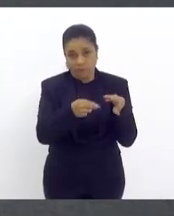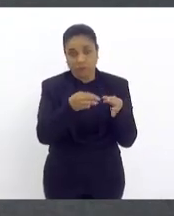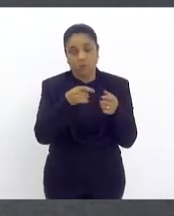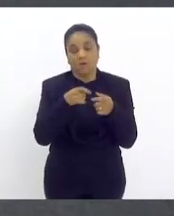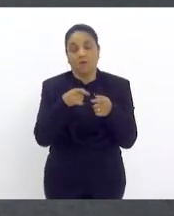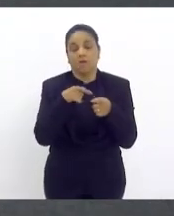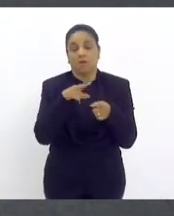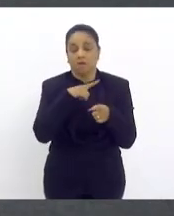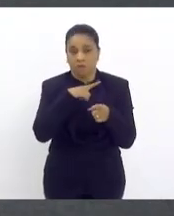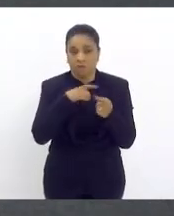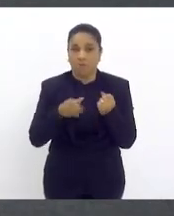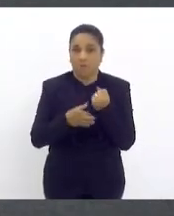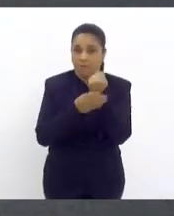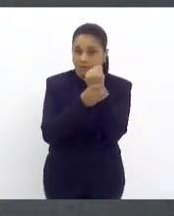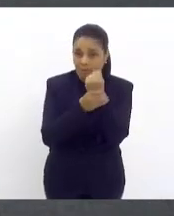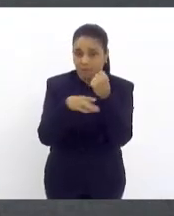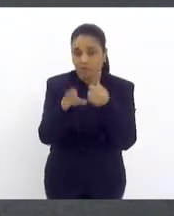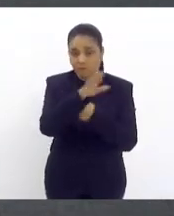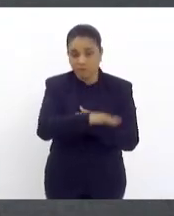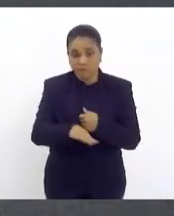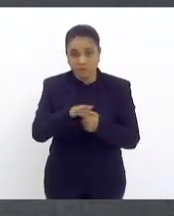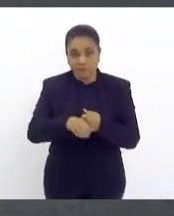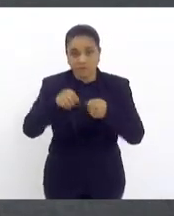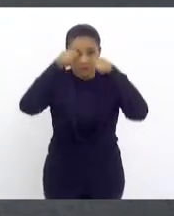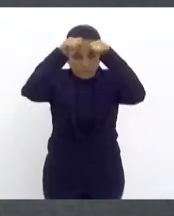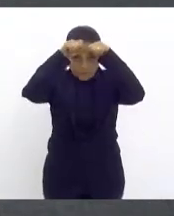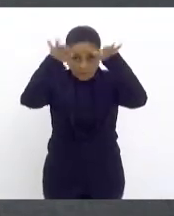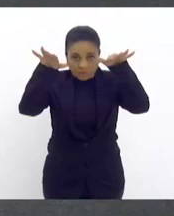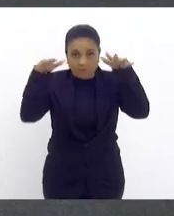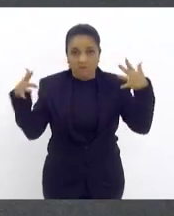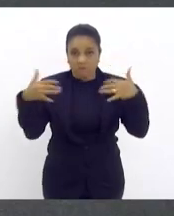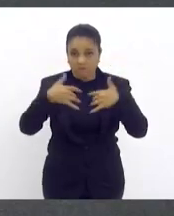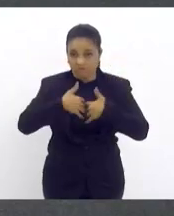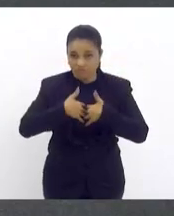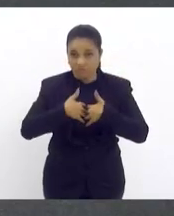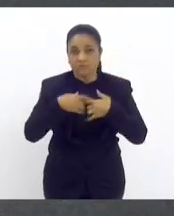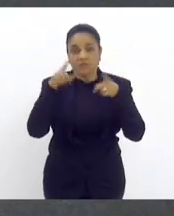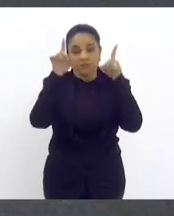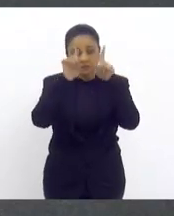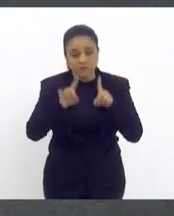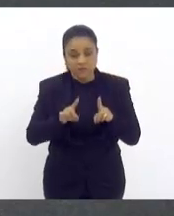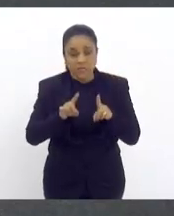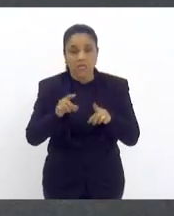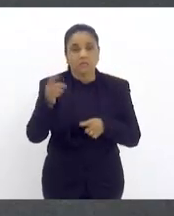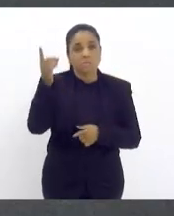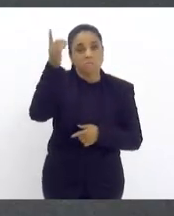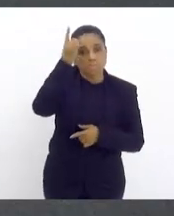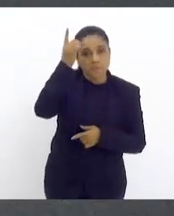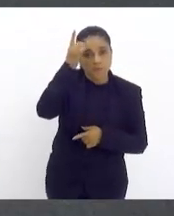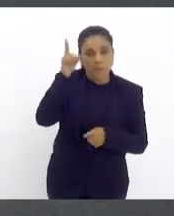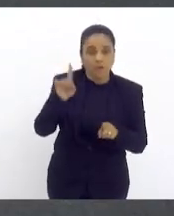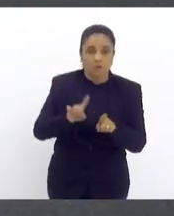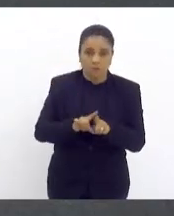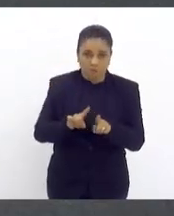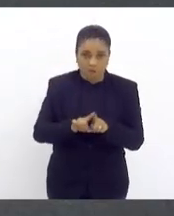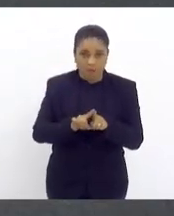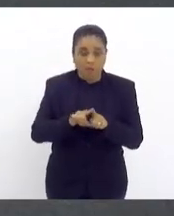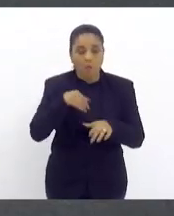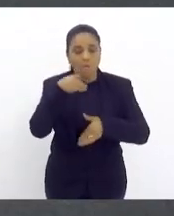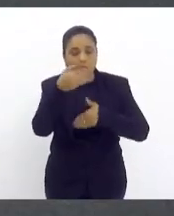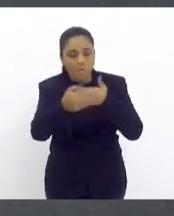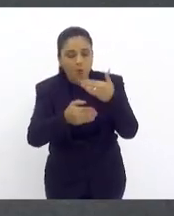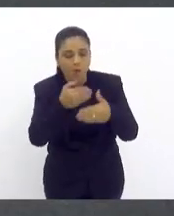garantir para as crianças com Transtorno do aspecto autista para as crianças com deficiência mental esse processo de